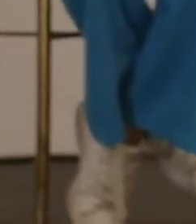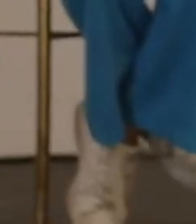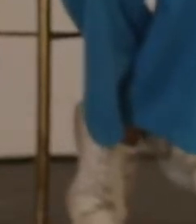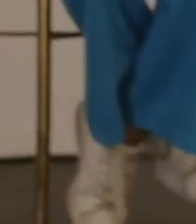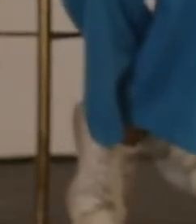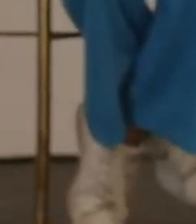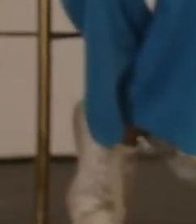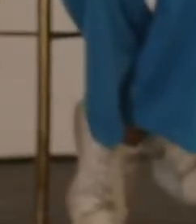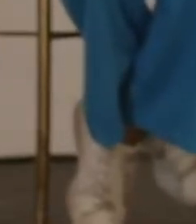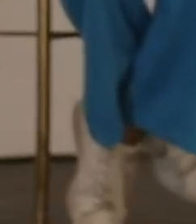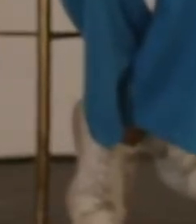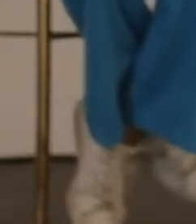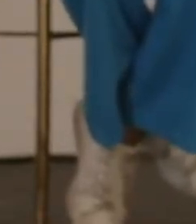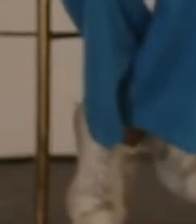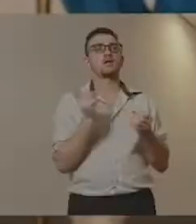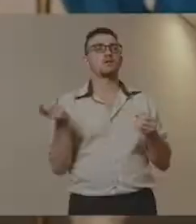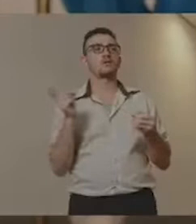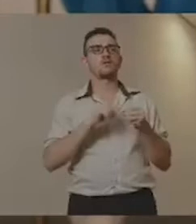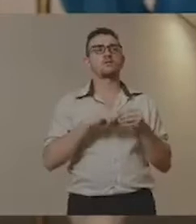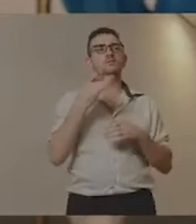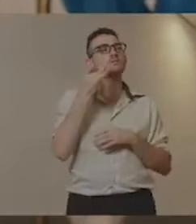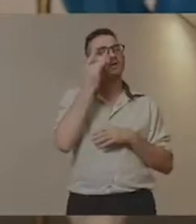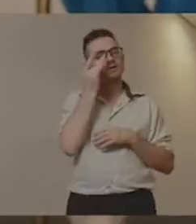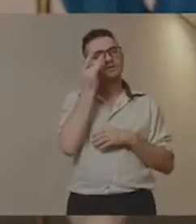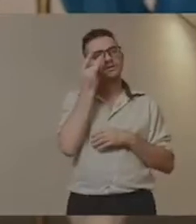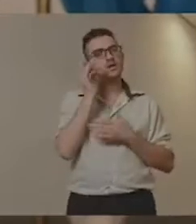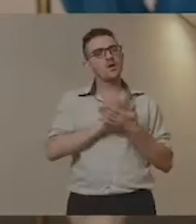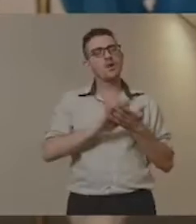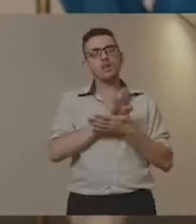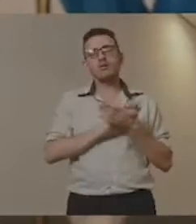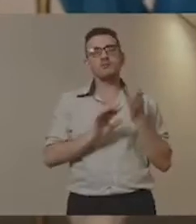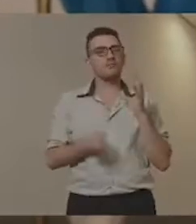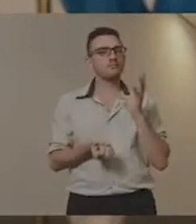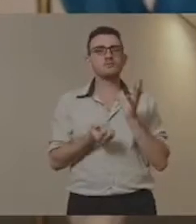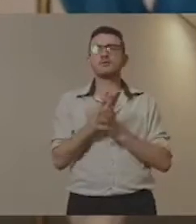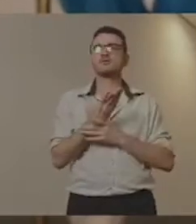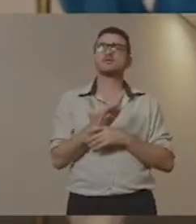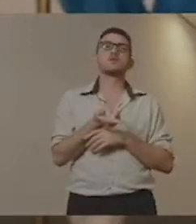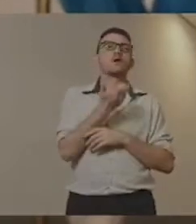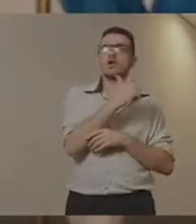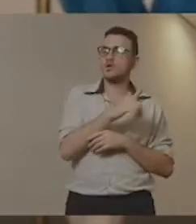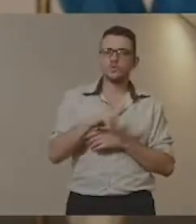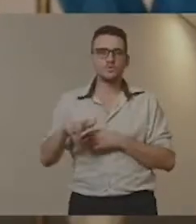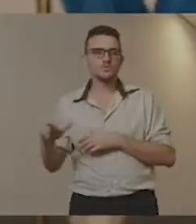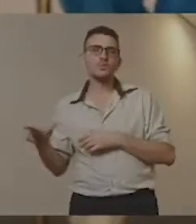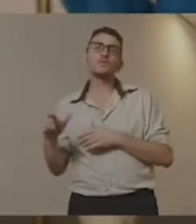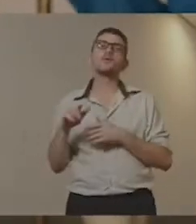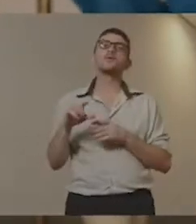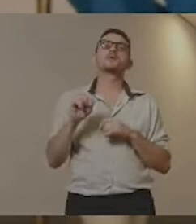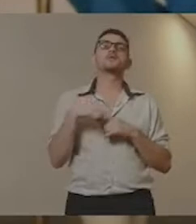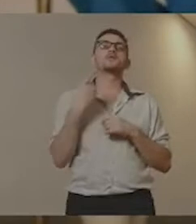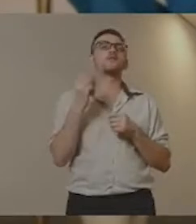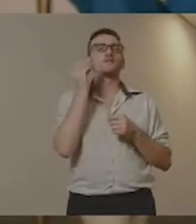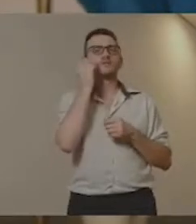nada aconteceu. Não, vamos prosseguir normalmente. Vamos tentar recuperar essas aulas e vida que segue. Mas a gente sabe